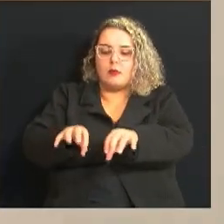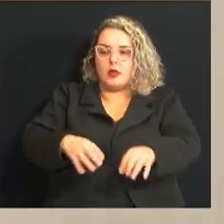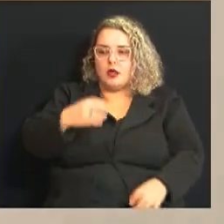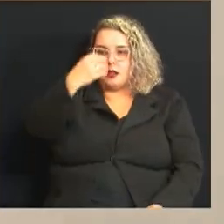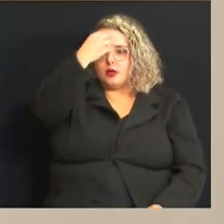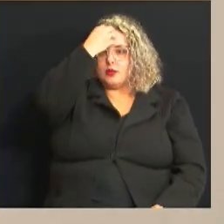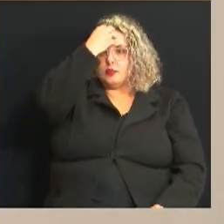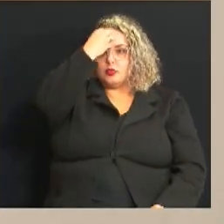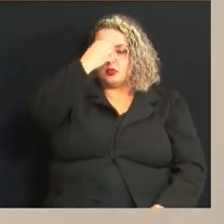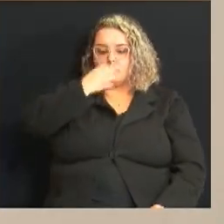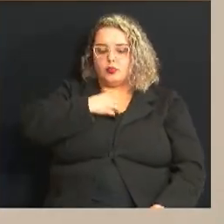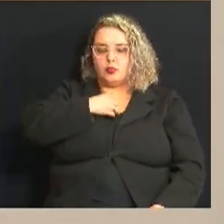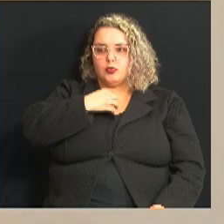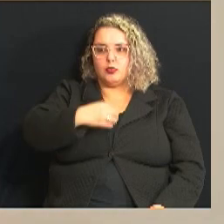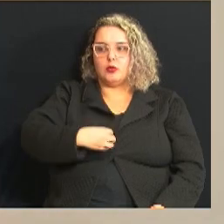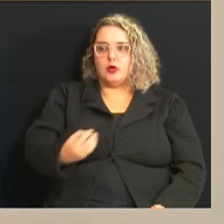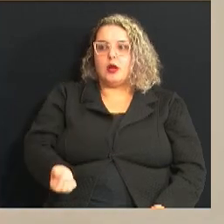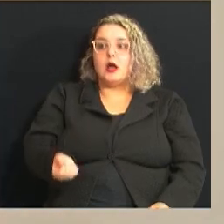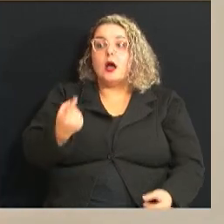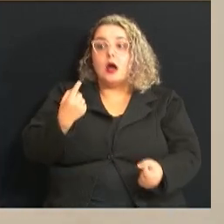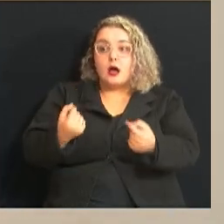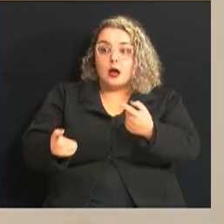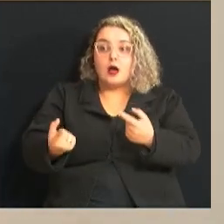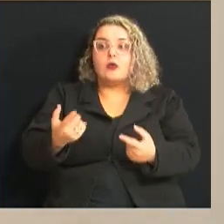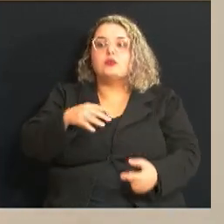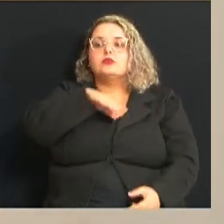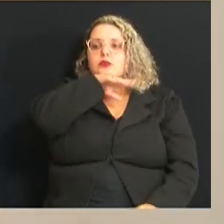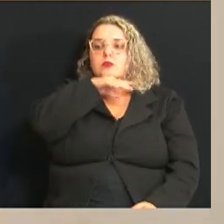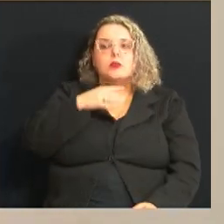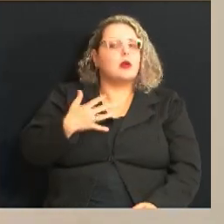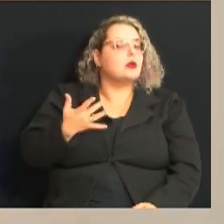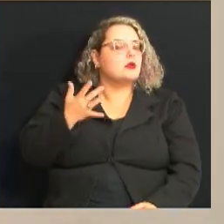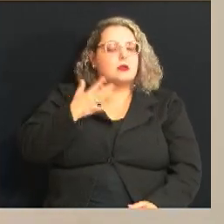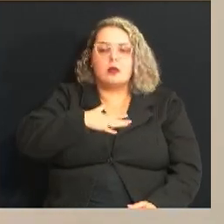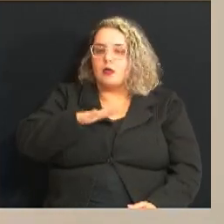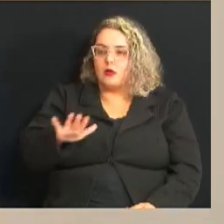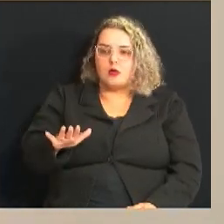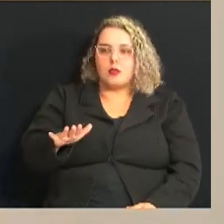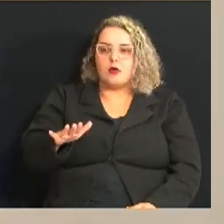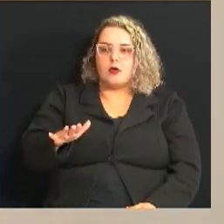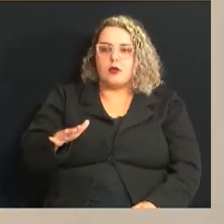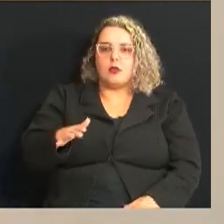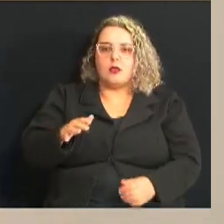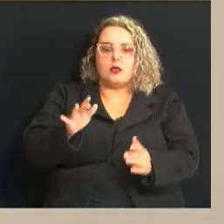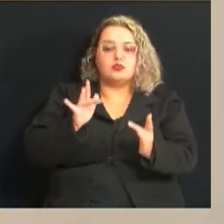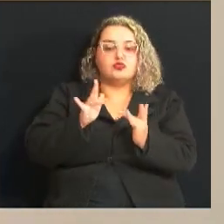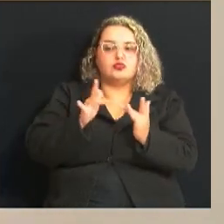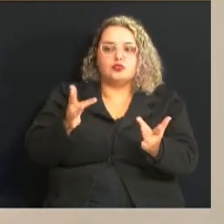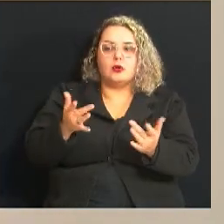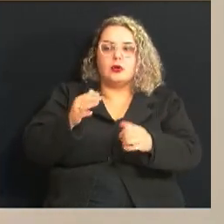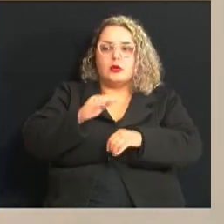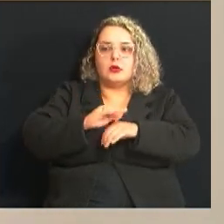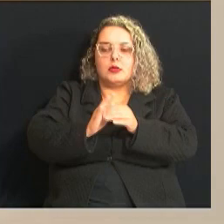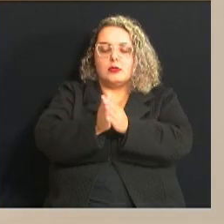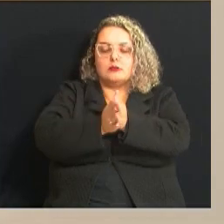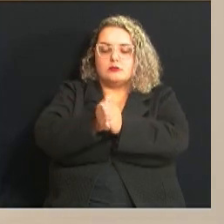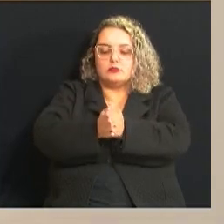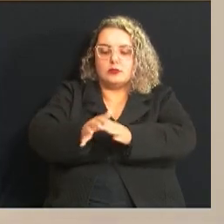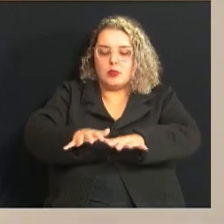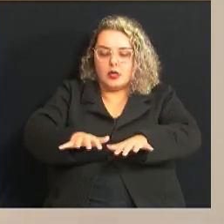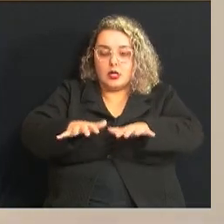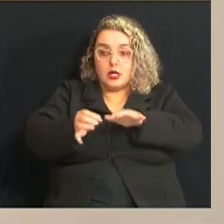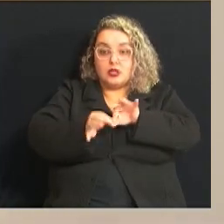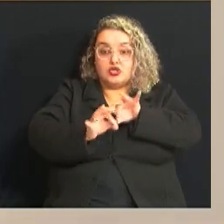não gostam do toque, como vocês viram. Então, o que a gente faz? A gente faz o Reiki à distância, tá? E aí eu